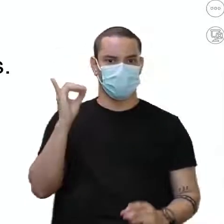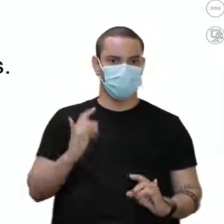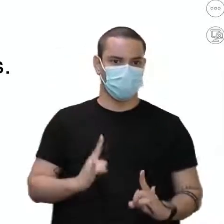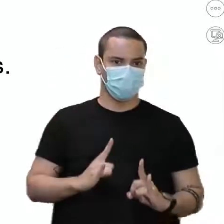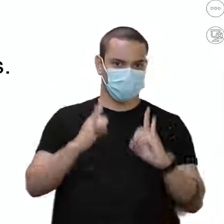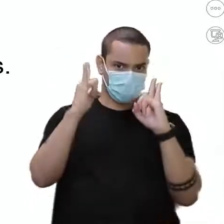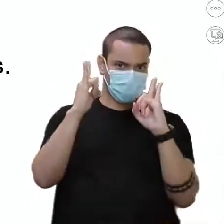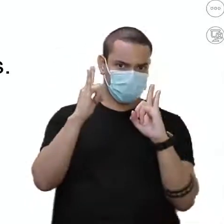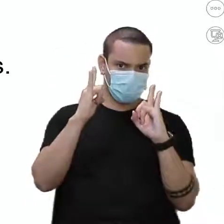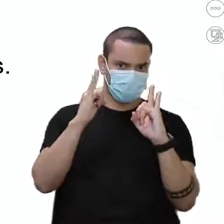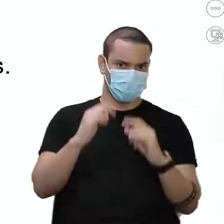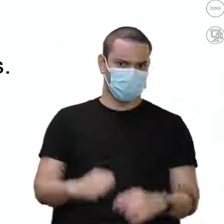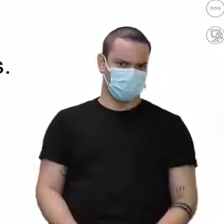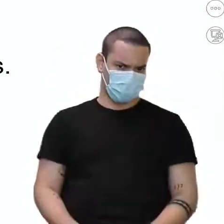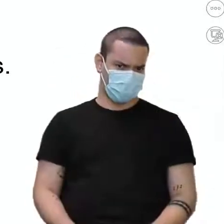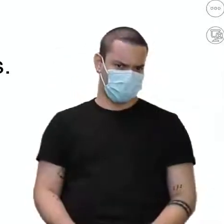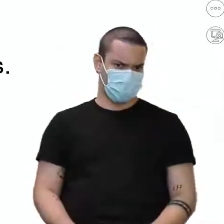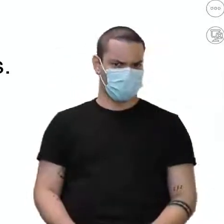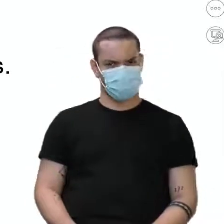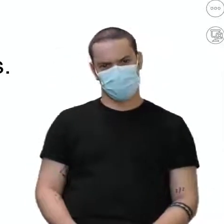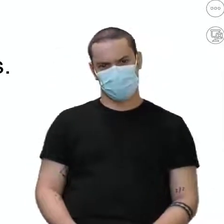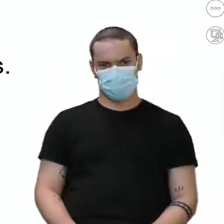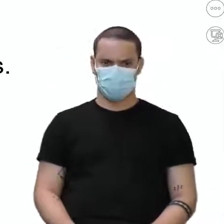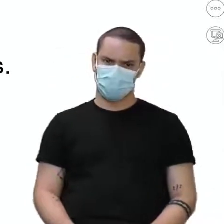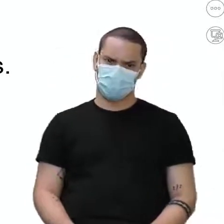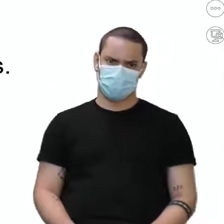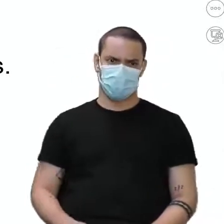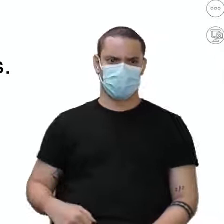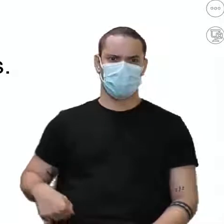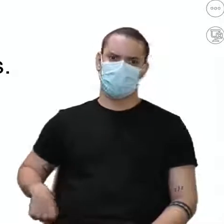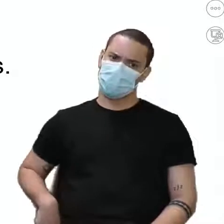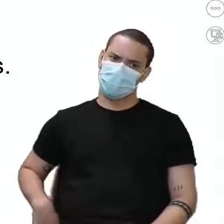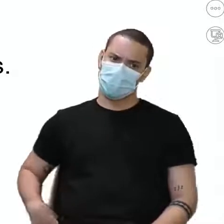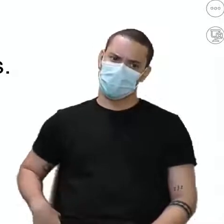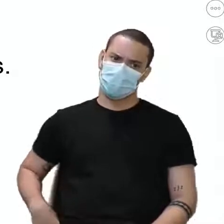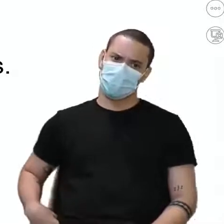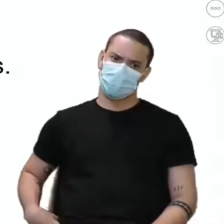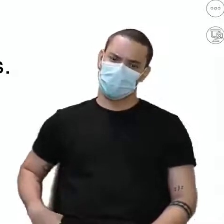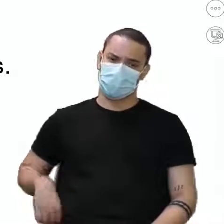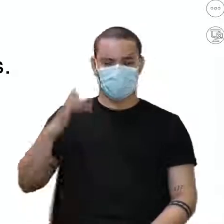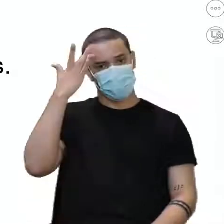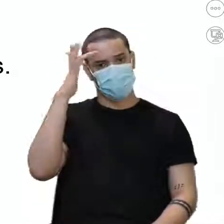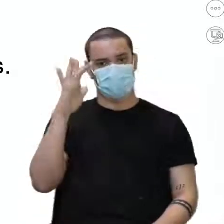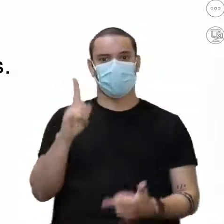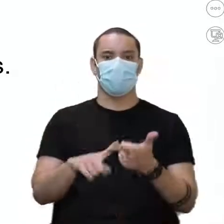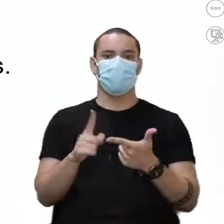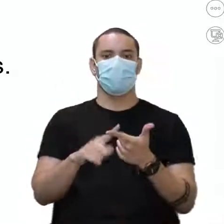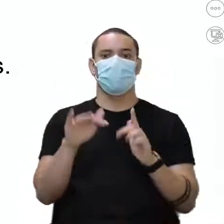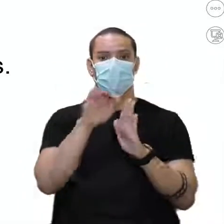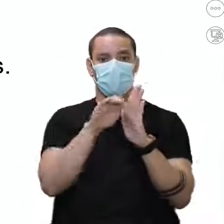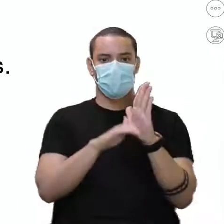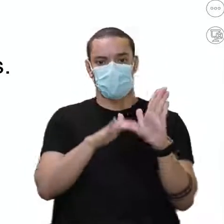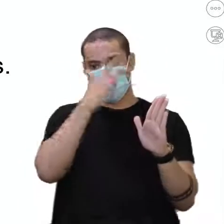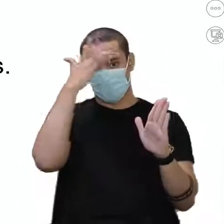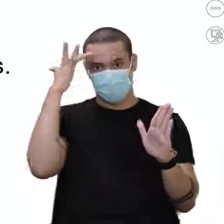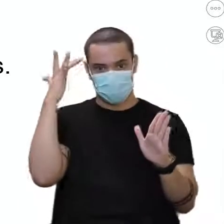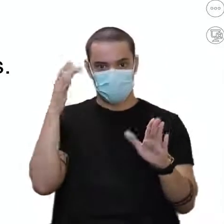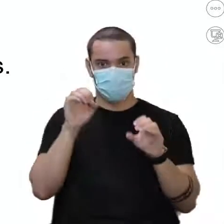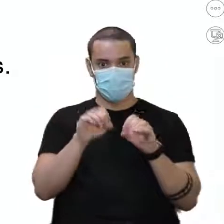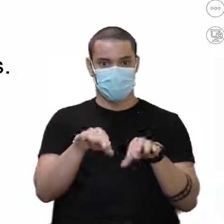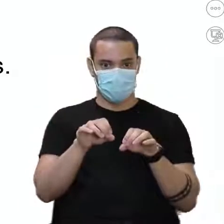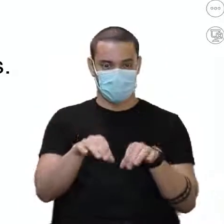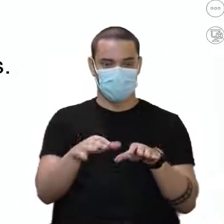apartamentos. A vida de gatos em apartamentos. Não sei, tá? Eu tenho um gato aqui, mas não sei se é um apartamento. A rotina de pessoas que criam